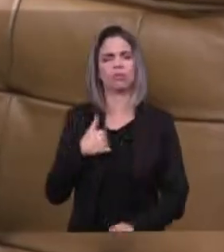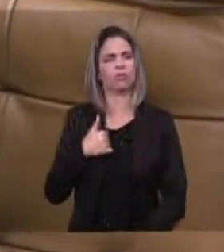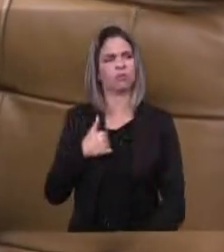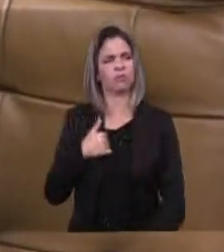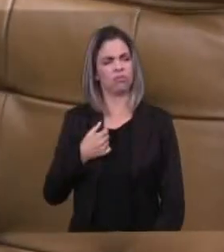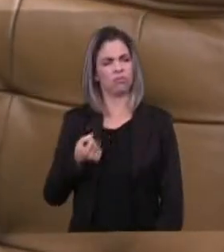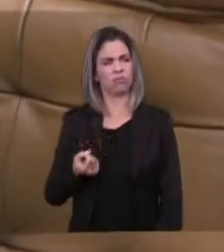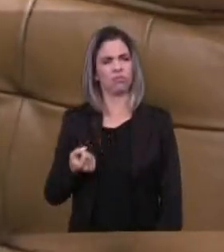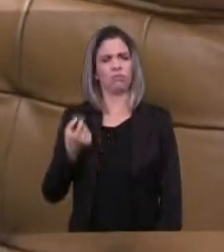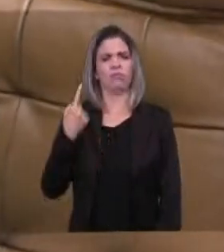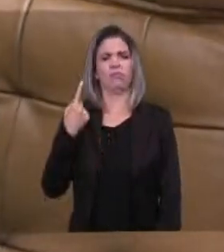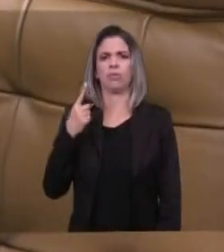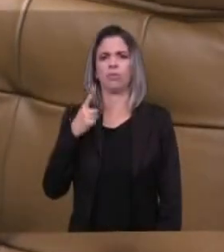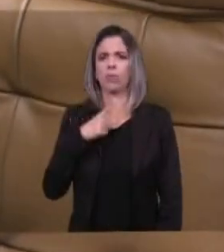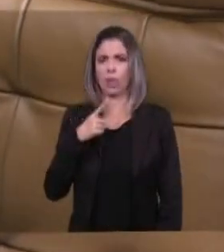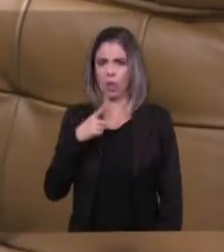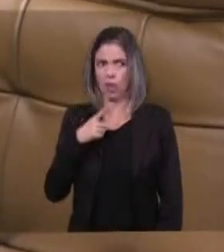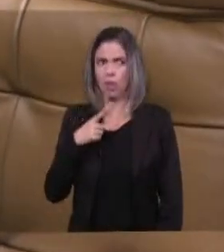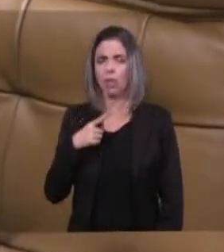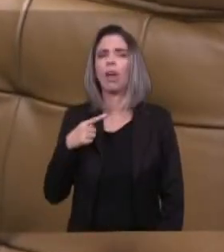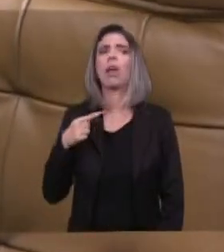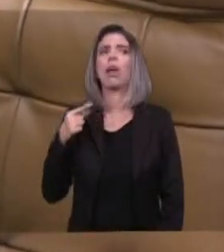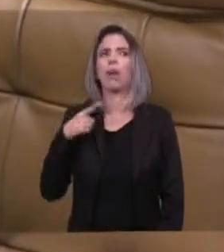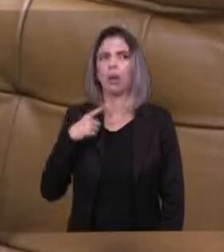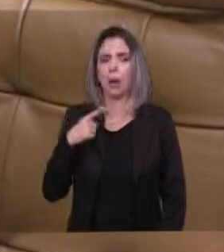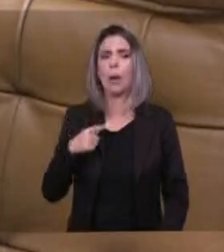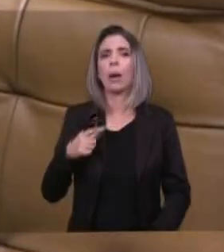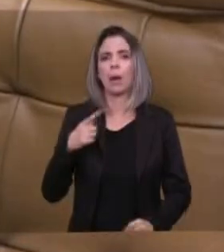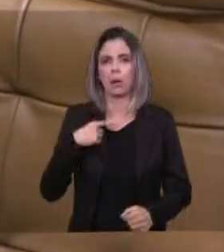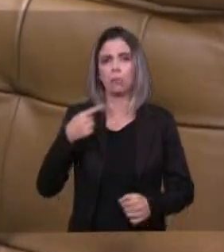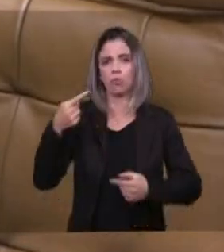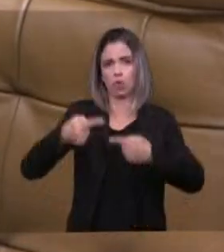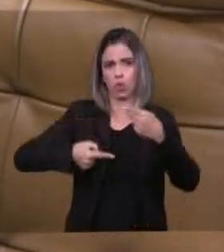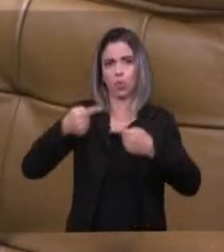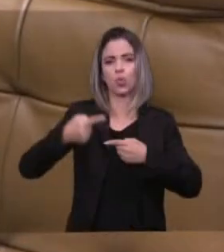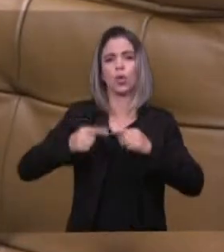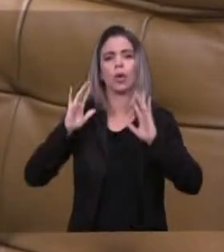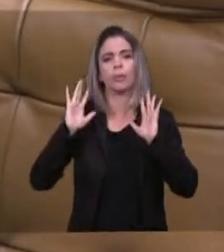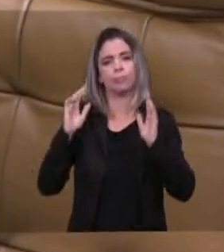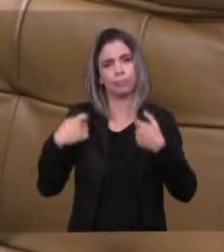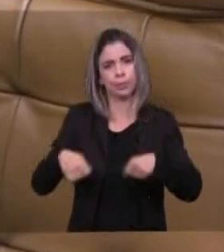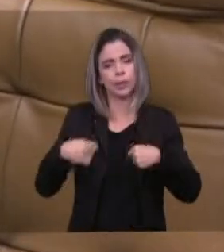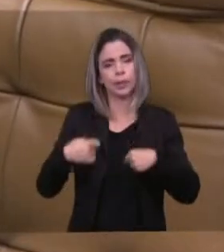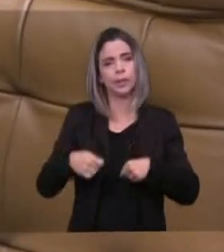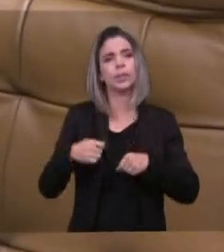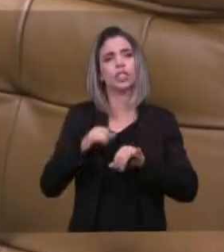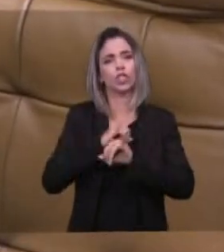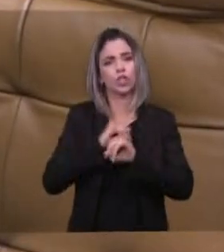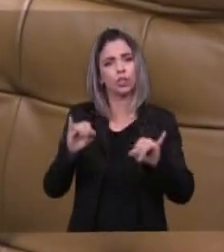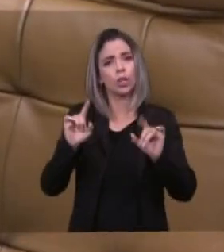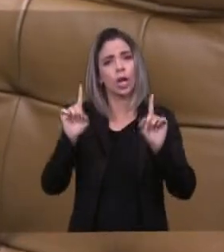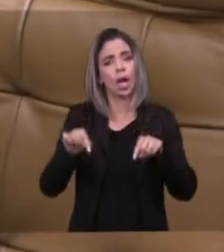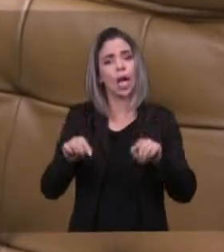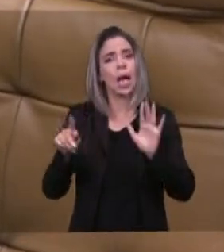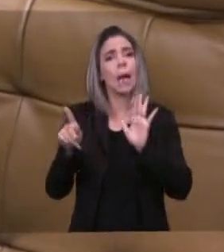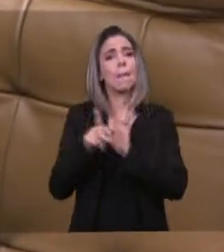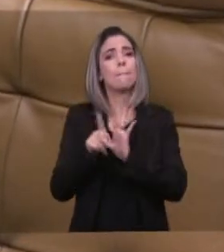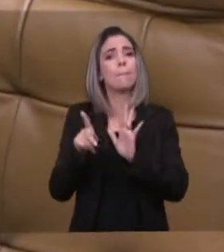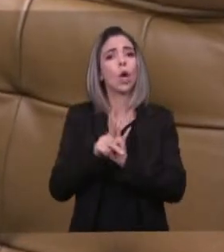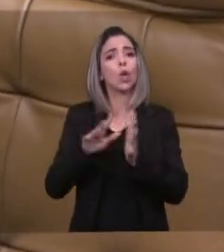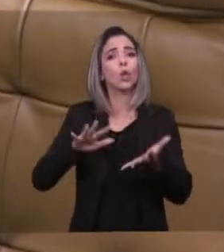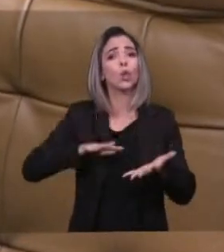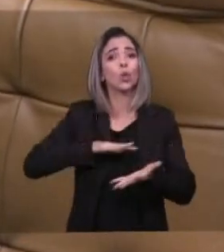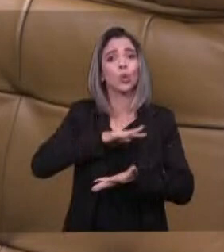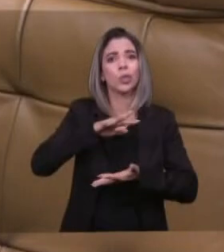E depois tem muitas matérias sobre isso. E essa é uma discussão que a gente precisa colocar, que é a questão mesmo da